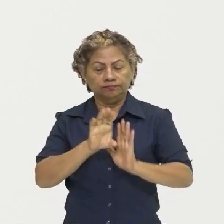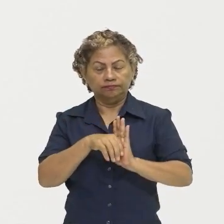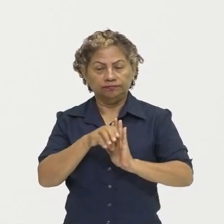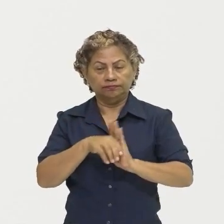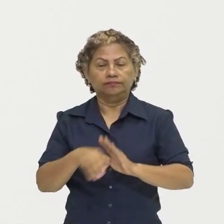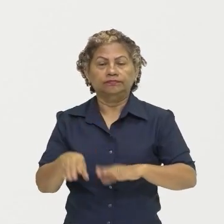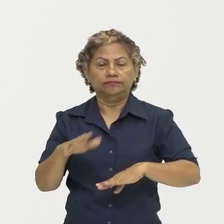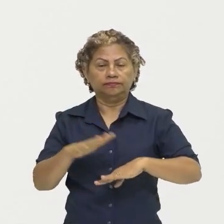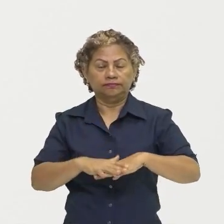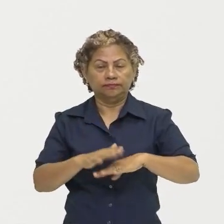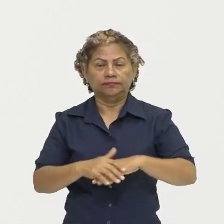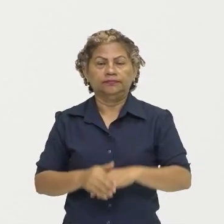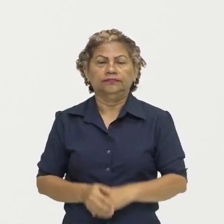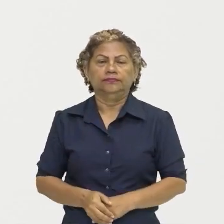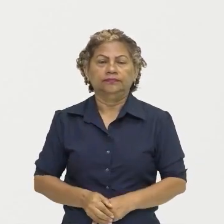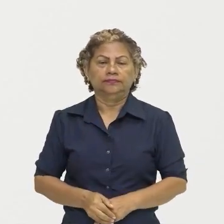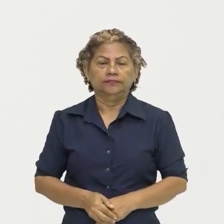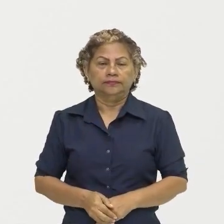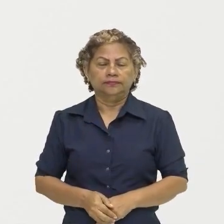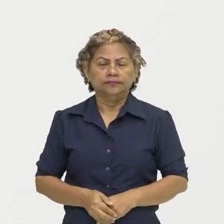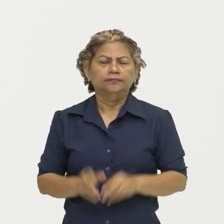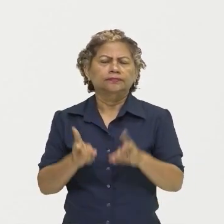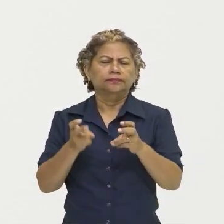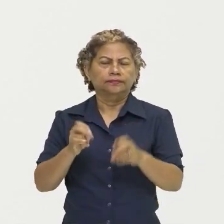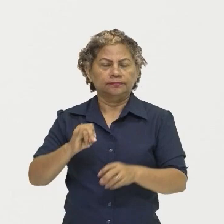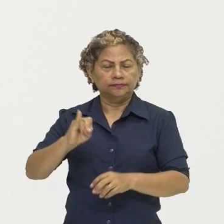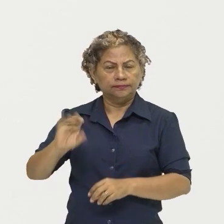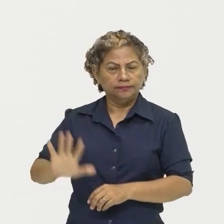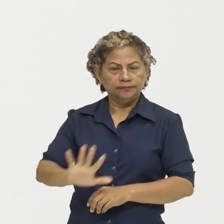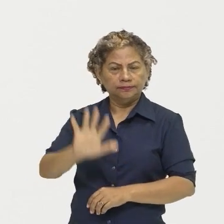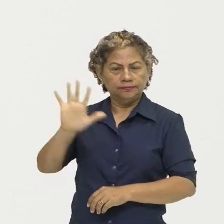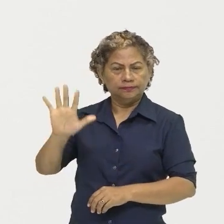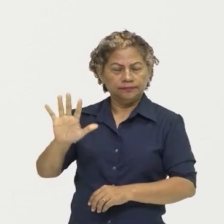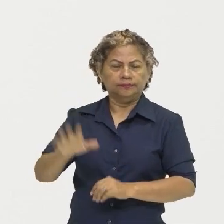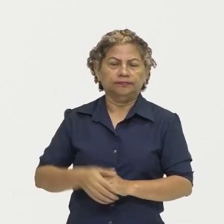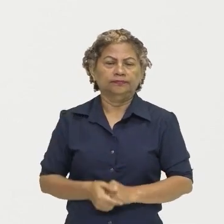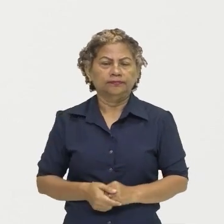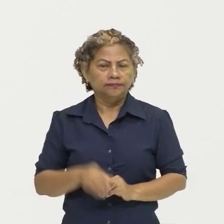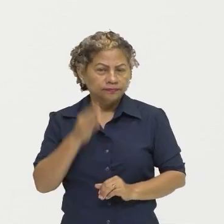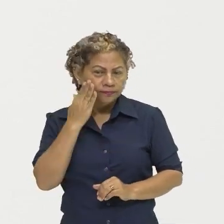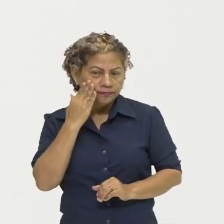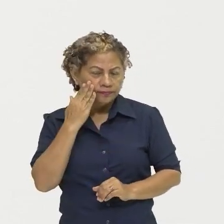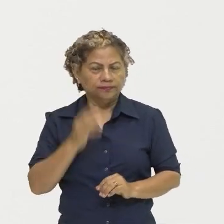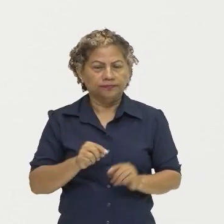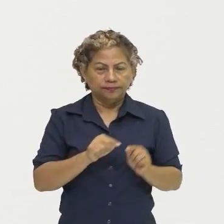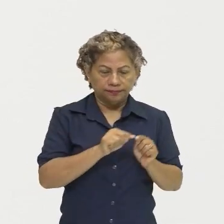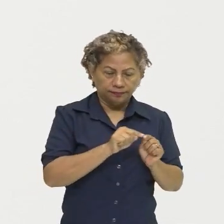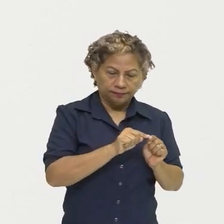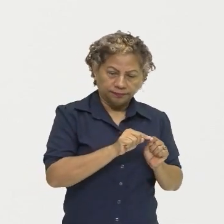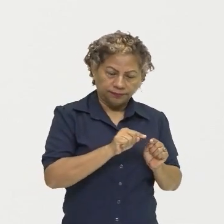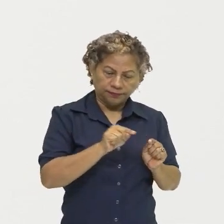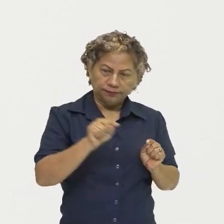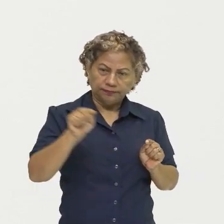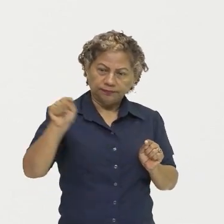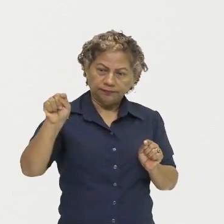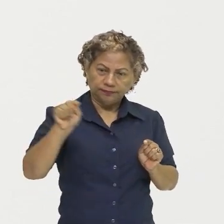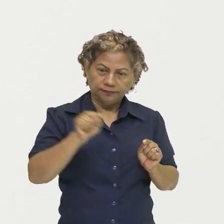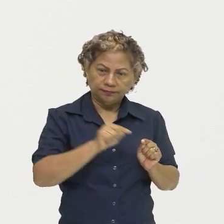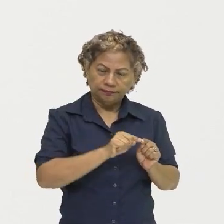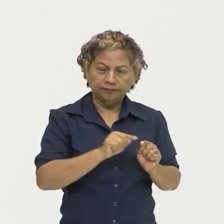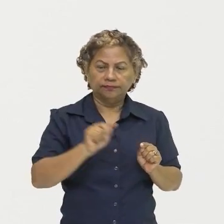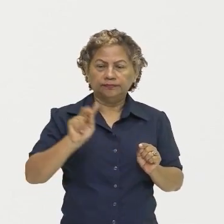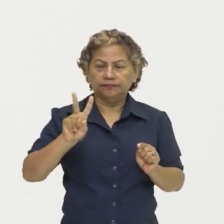Aí observe, nós temos aqui a grafia, né, a forma gráfica do